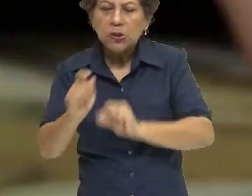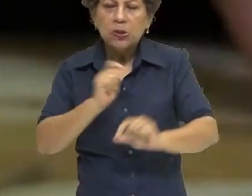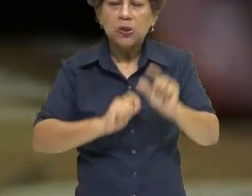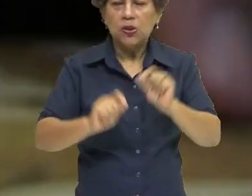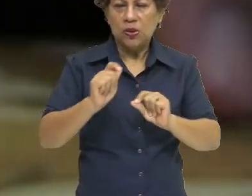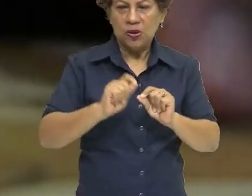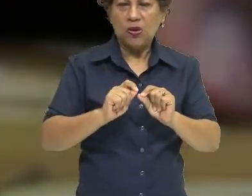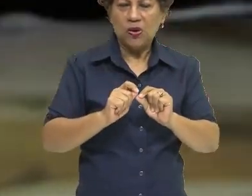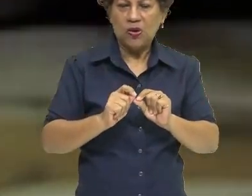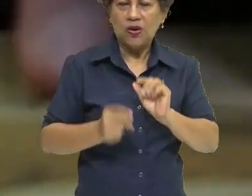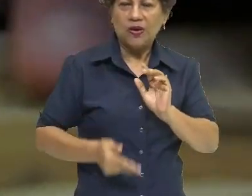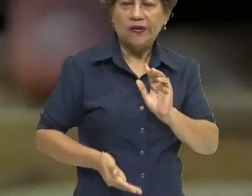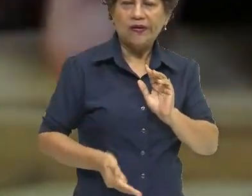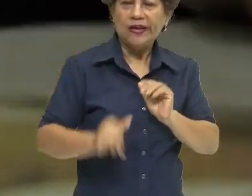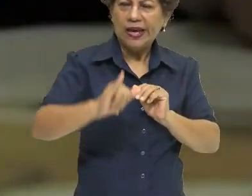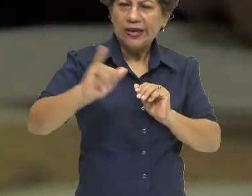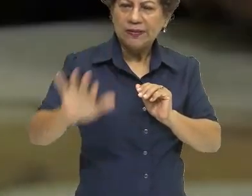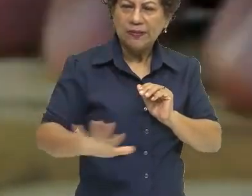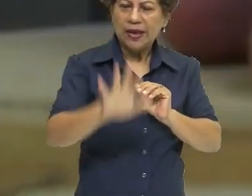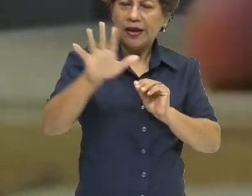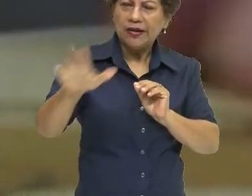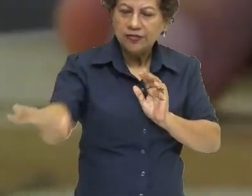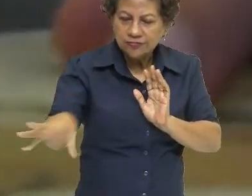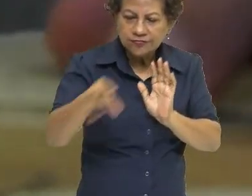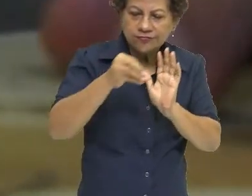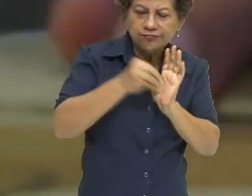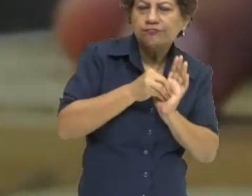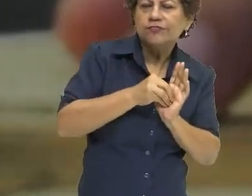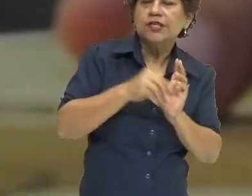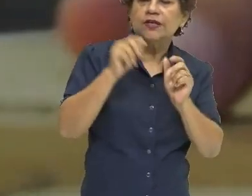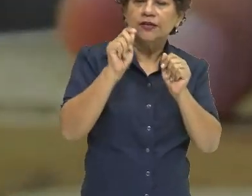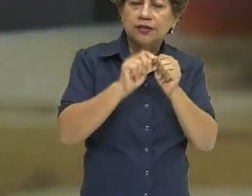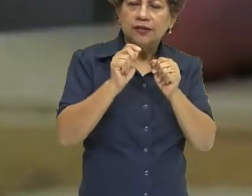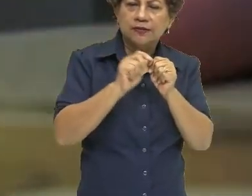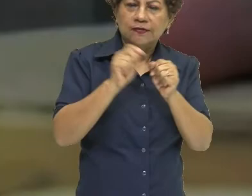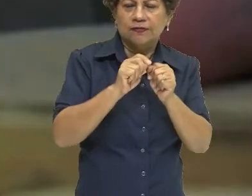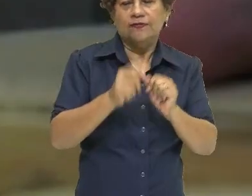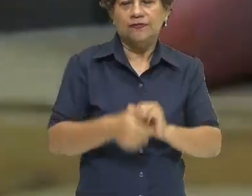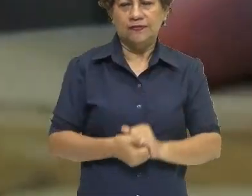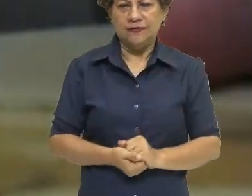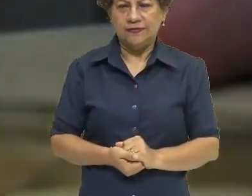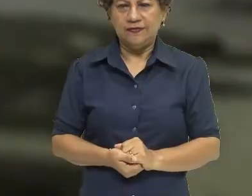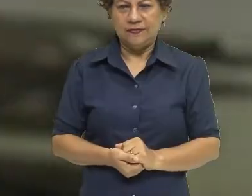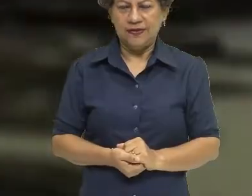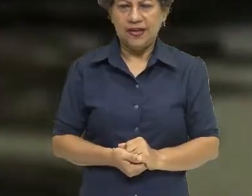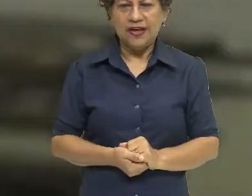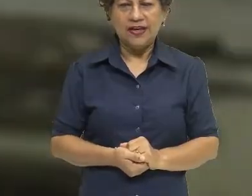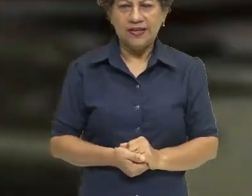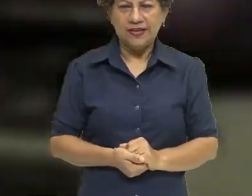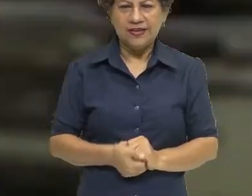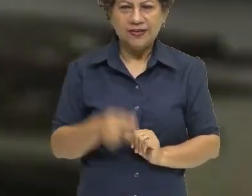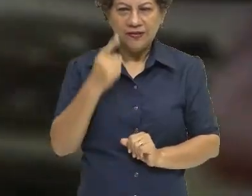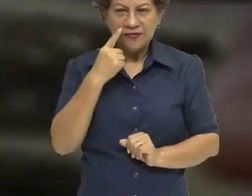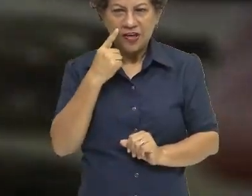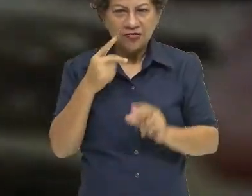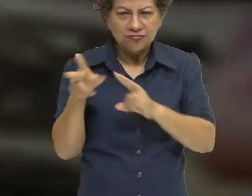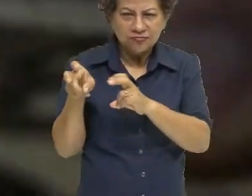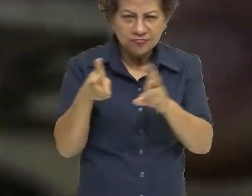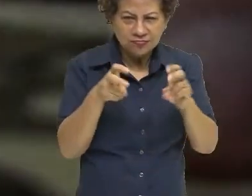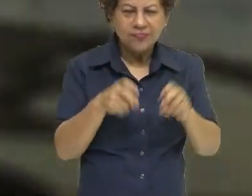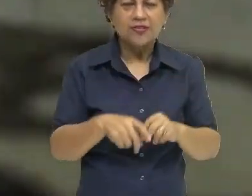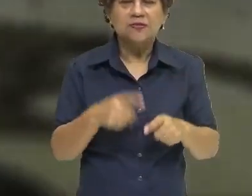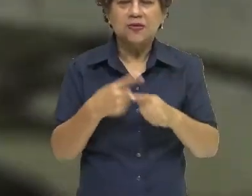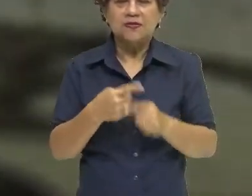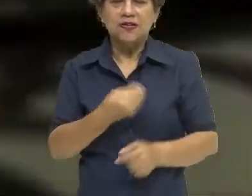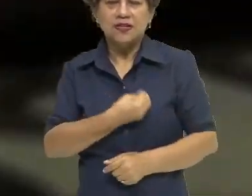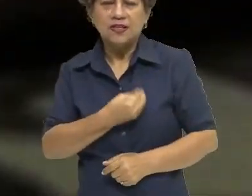esse entalhe é utilizado para imprimir os cordéis. Então, quando você compra um cordel, além do texto, que vai falar sobre a vida das pessoas e